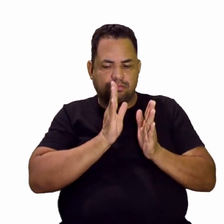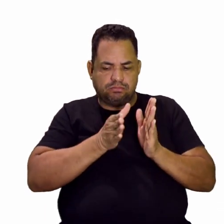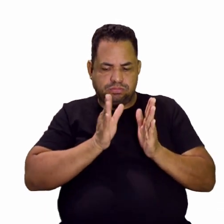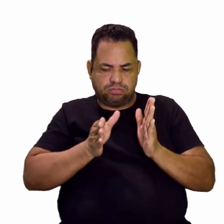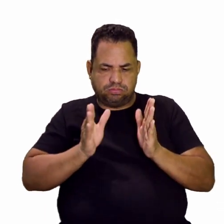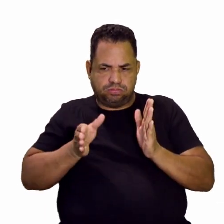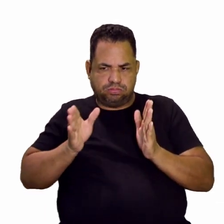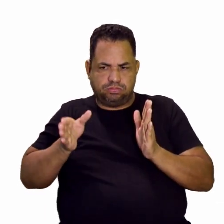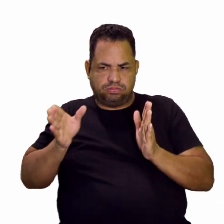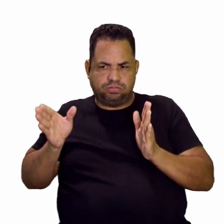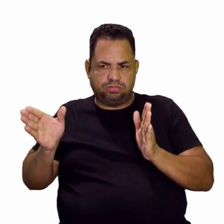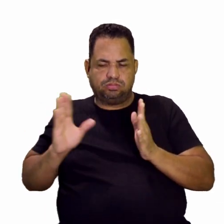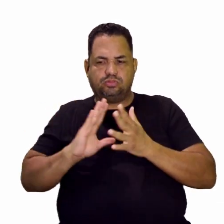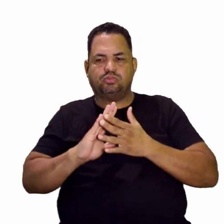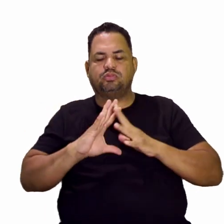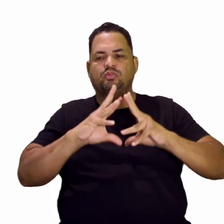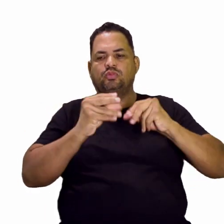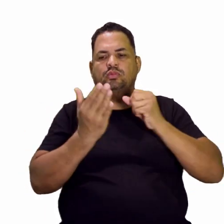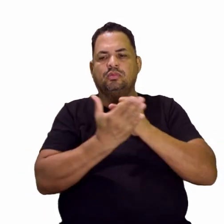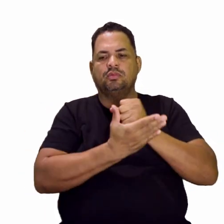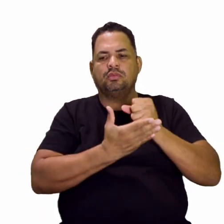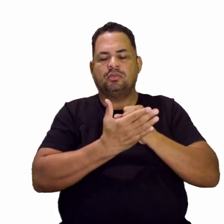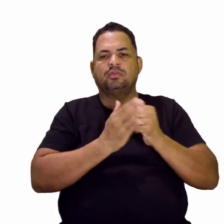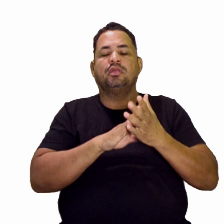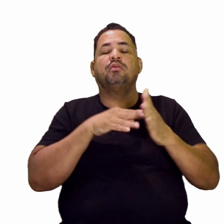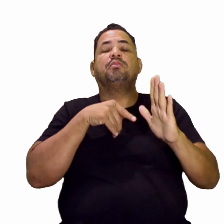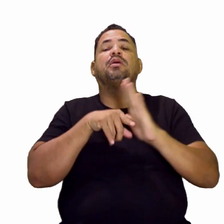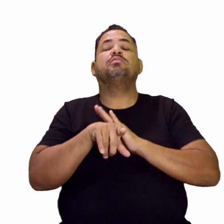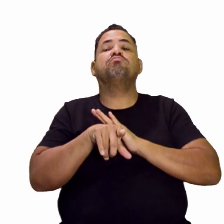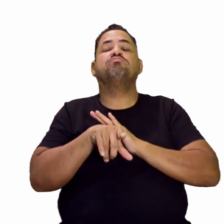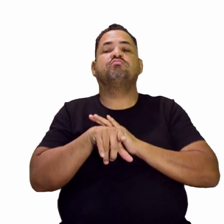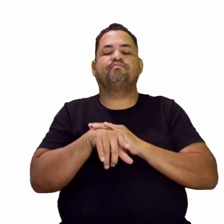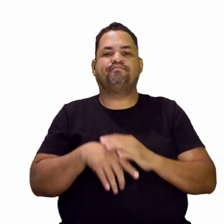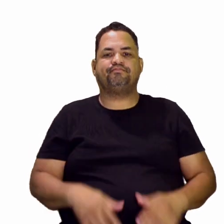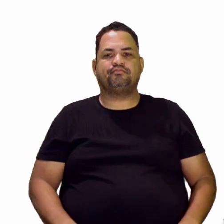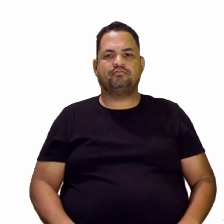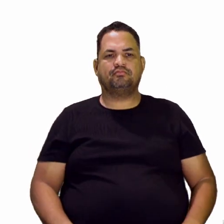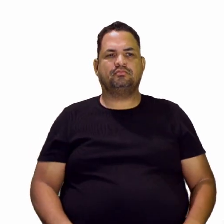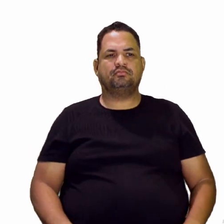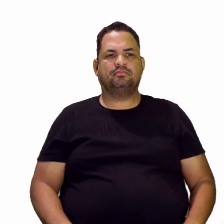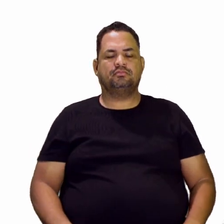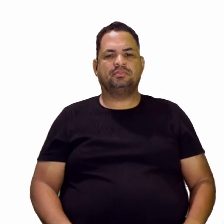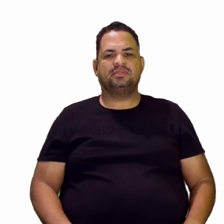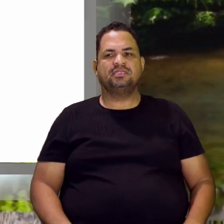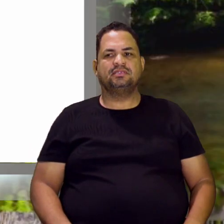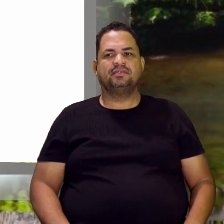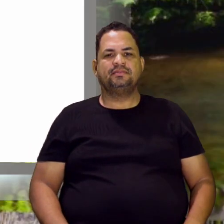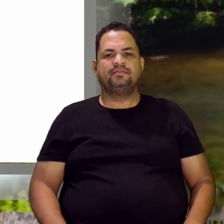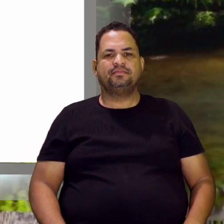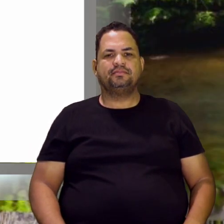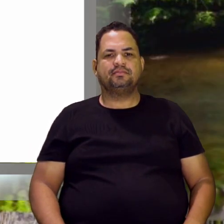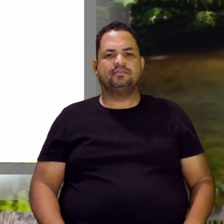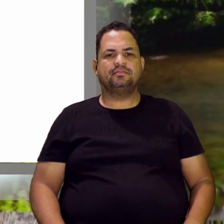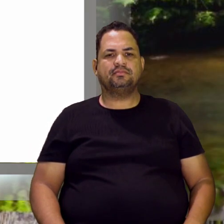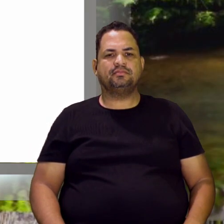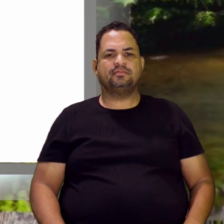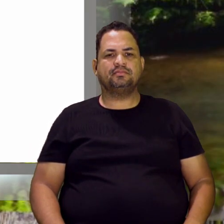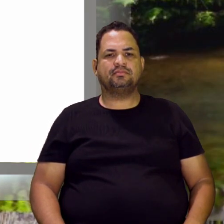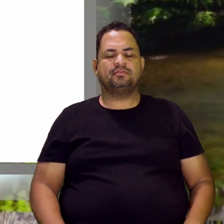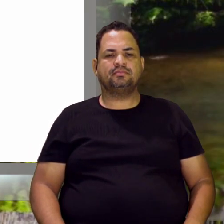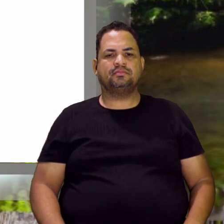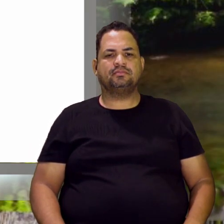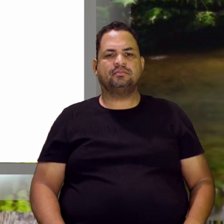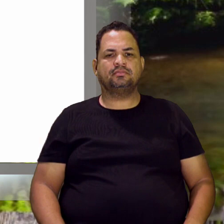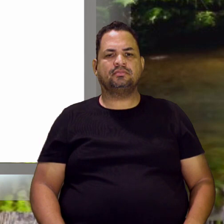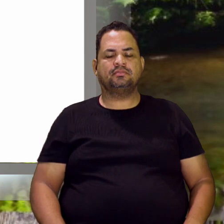as partes básicas do método científico, aí eu te pergunto, olhando aqui para mim, aí eu te pergunto, esse